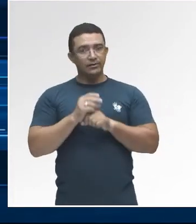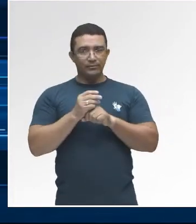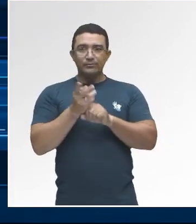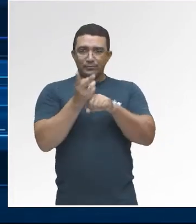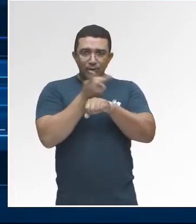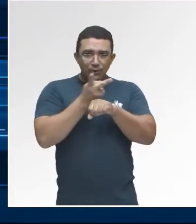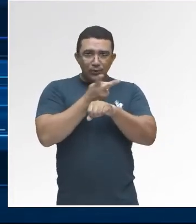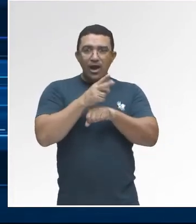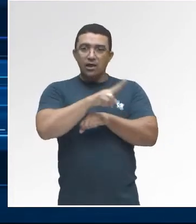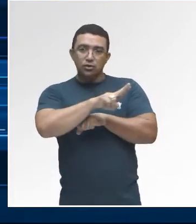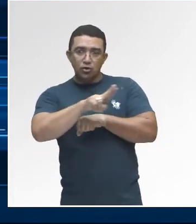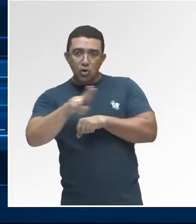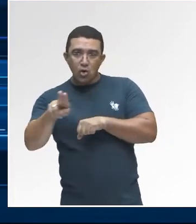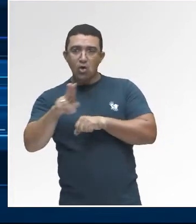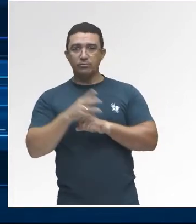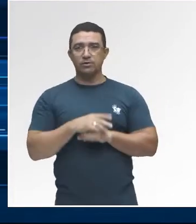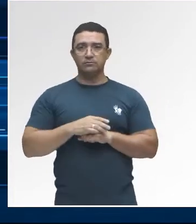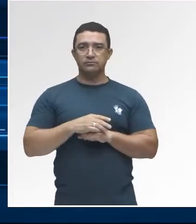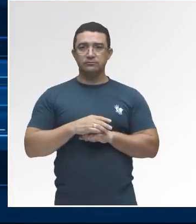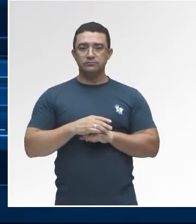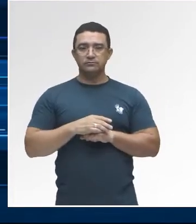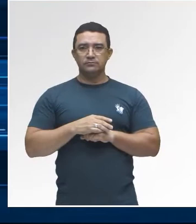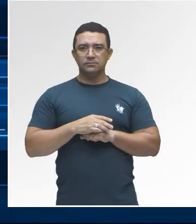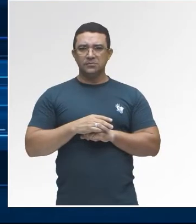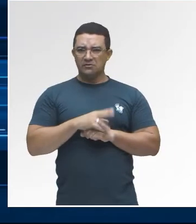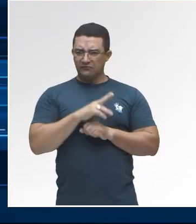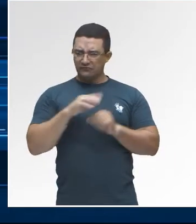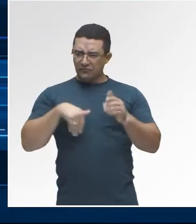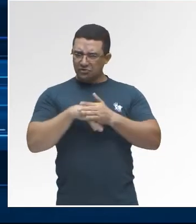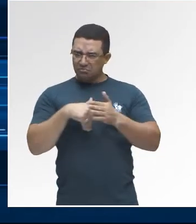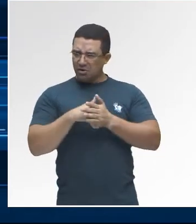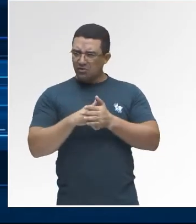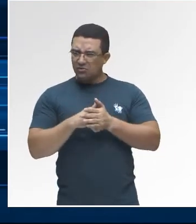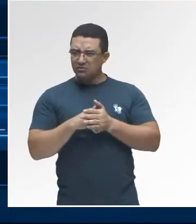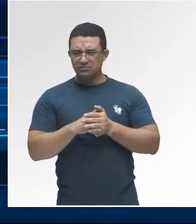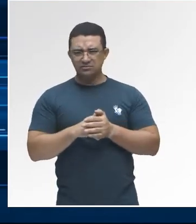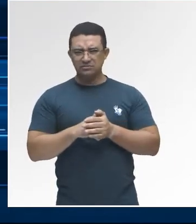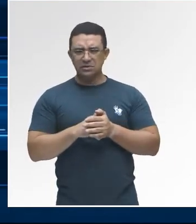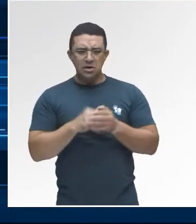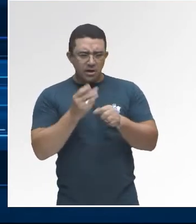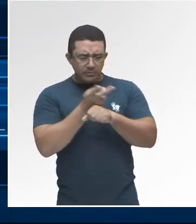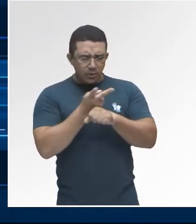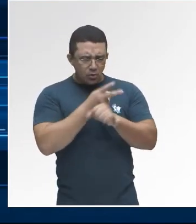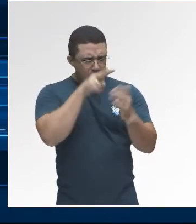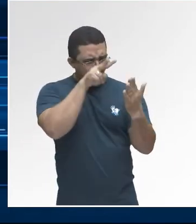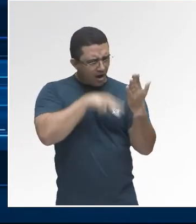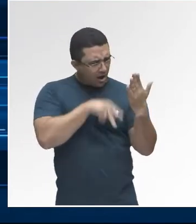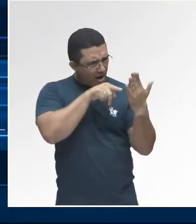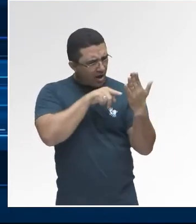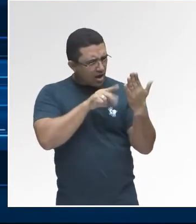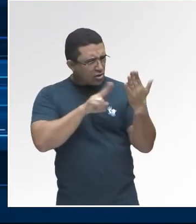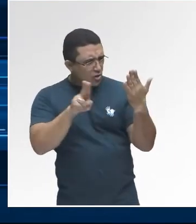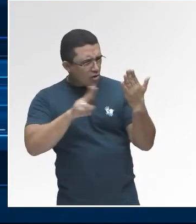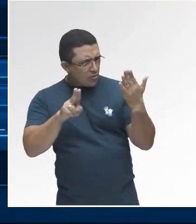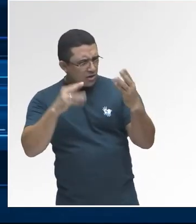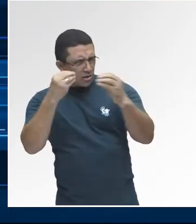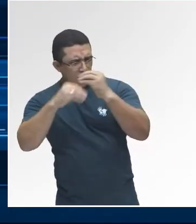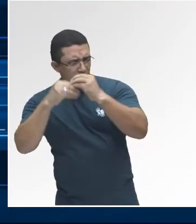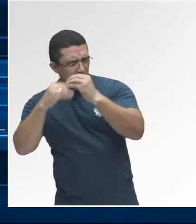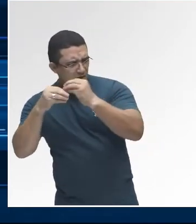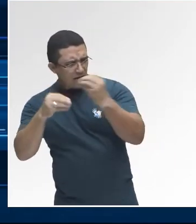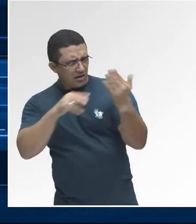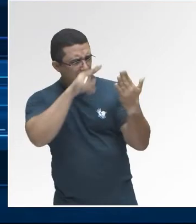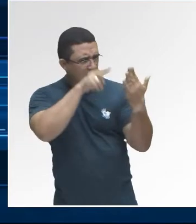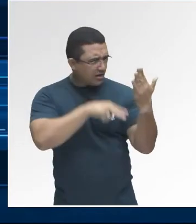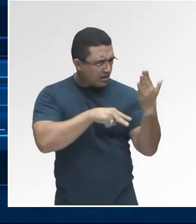o nome do time de futebol? Você vai procurar o nome da pessoa lá da novela, da atriz?